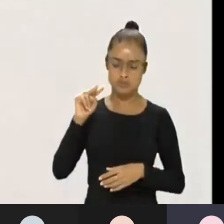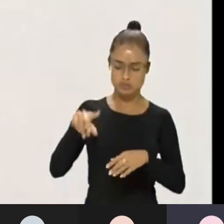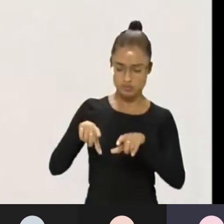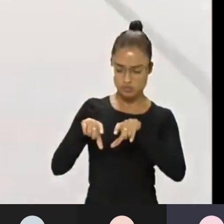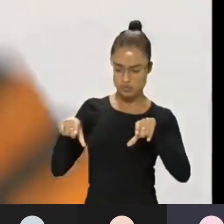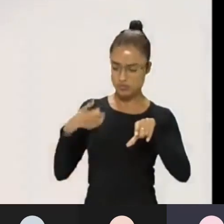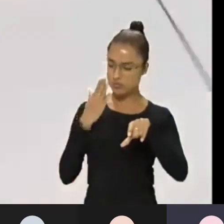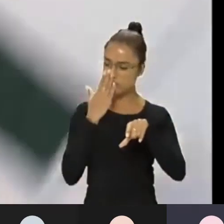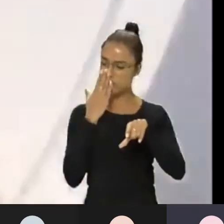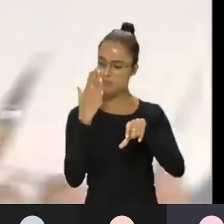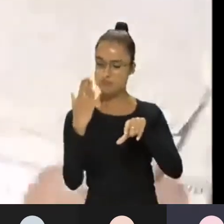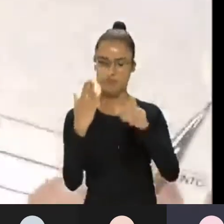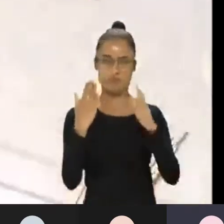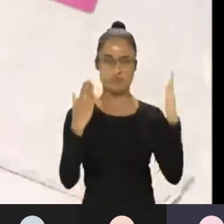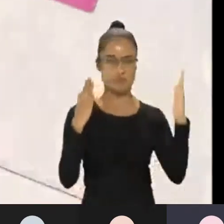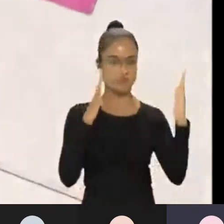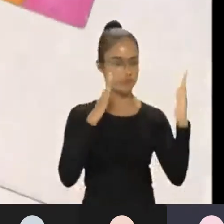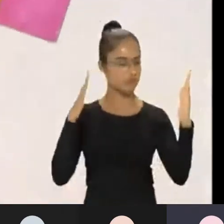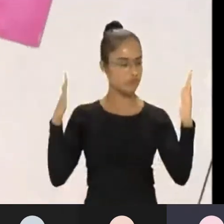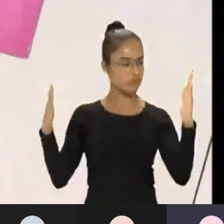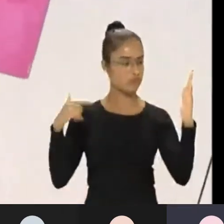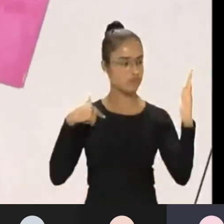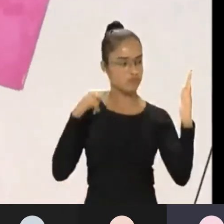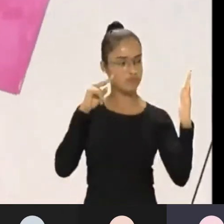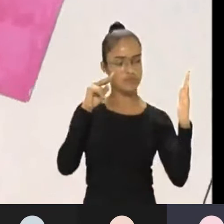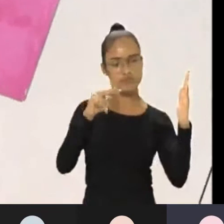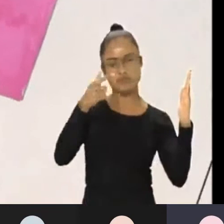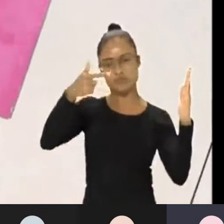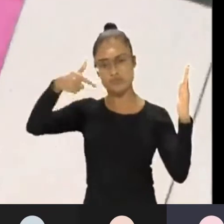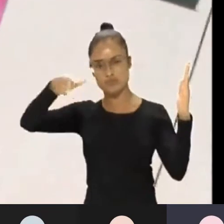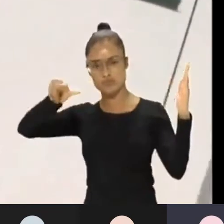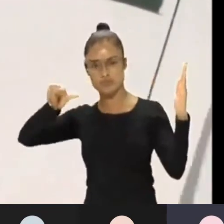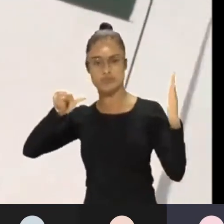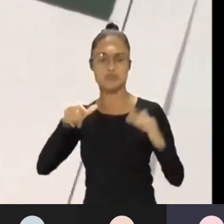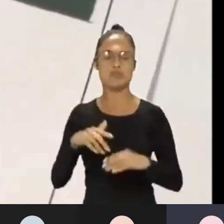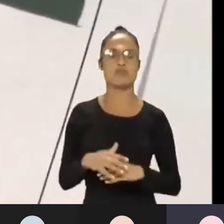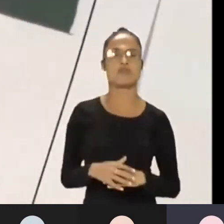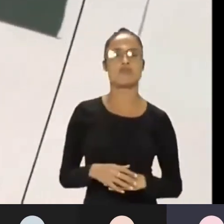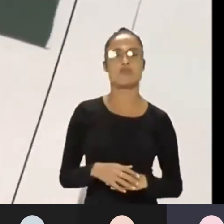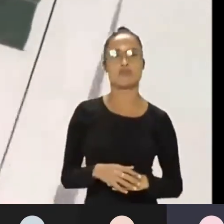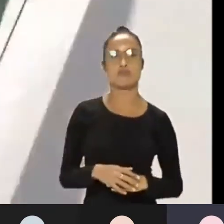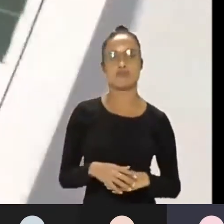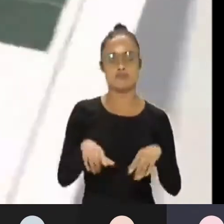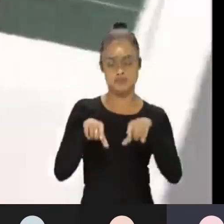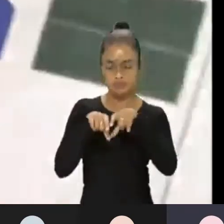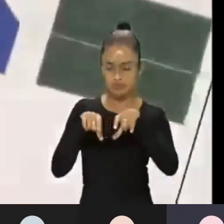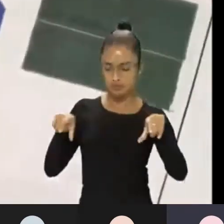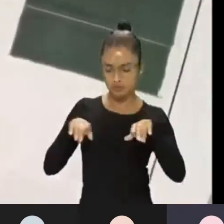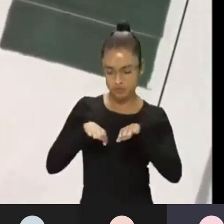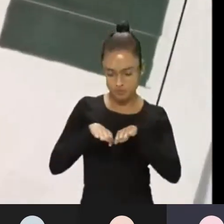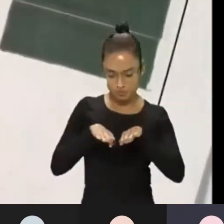principais. Fica como atividade você pensar nas outras formas de planificar o objeto. Então, nós fizemos até